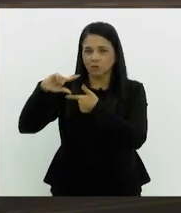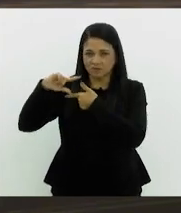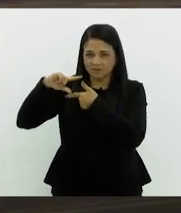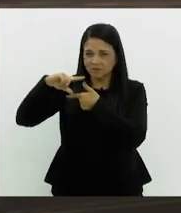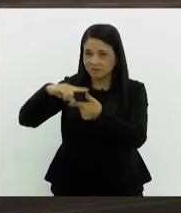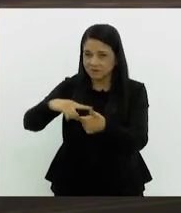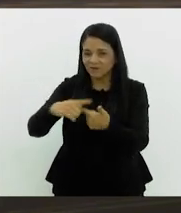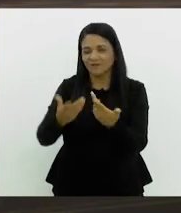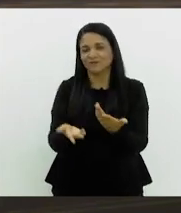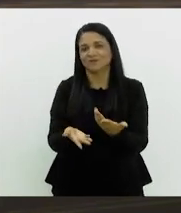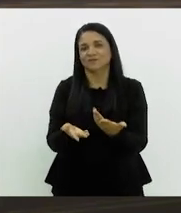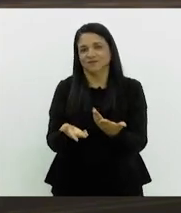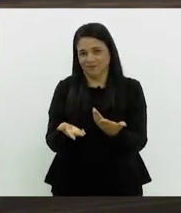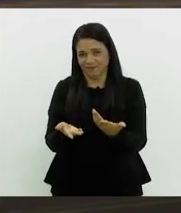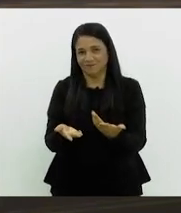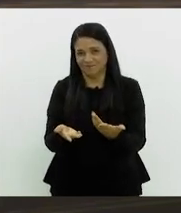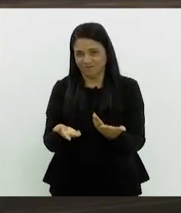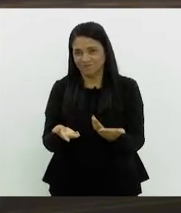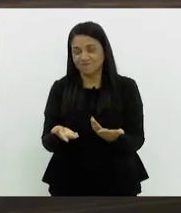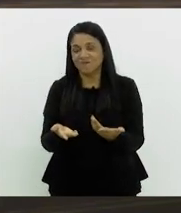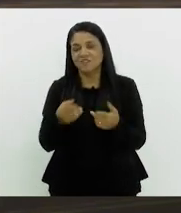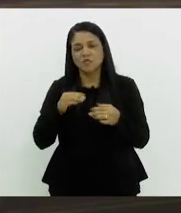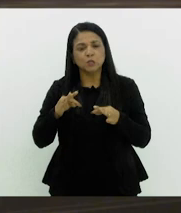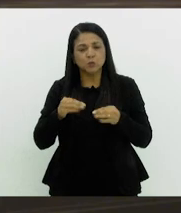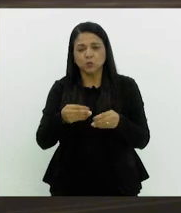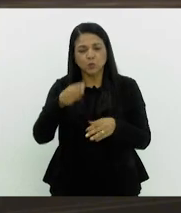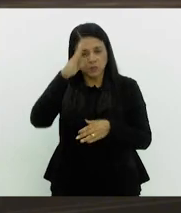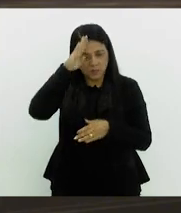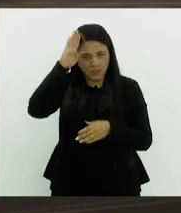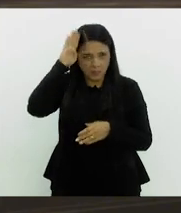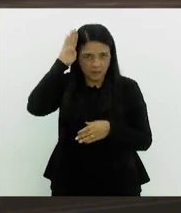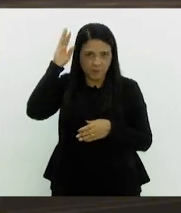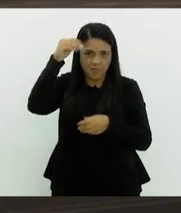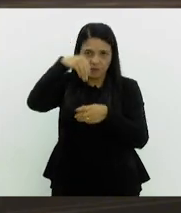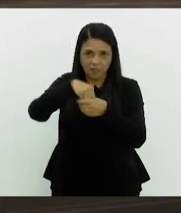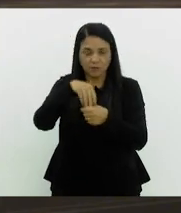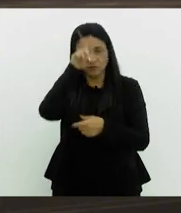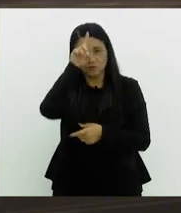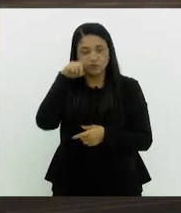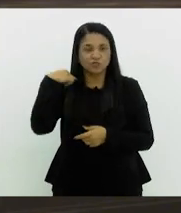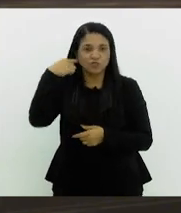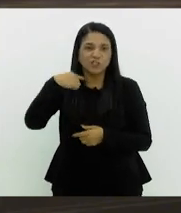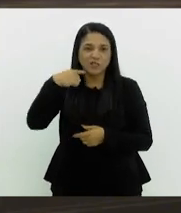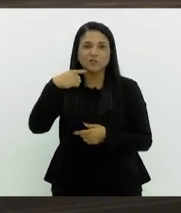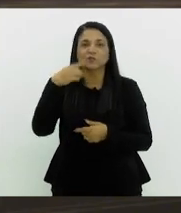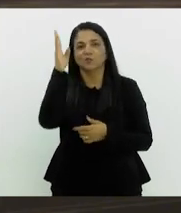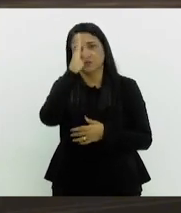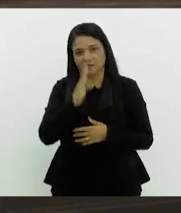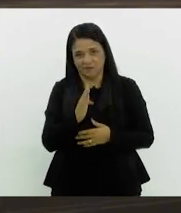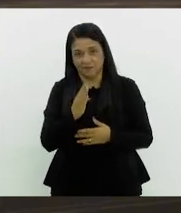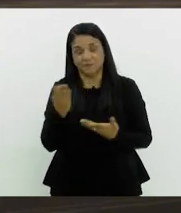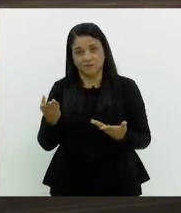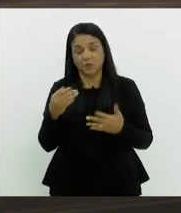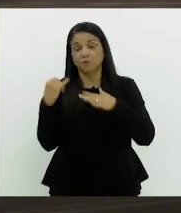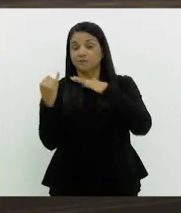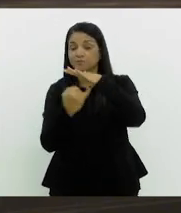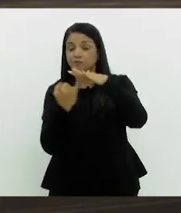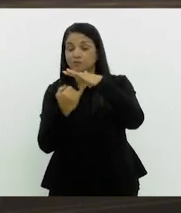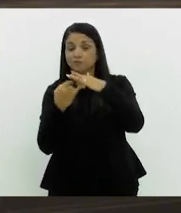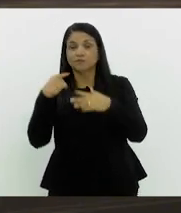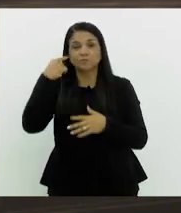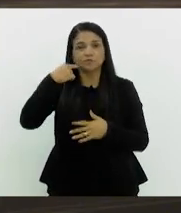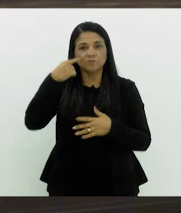produziu na academia e dentro do direito brasileiro. Então, vamos lá, institucionalização da advocacia pública do